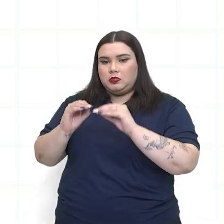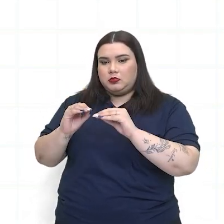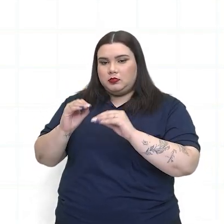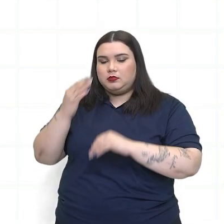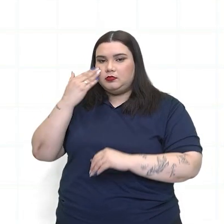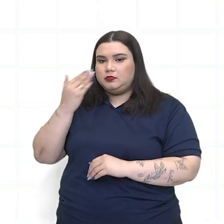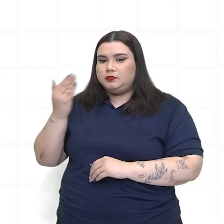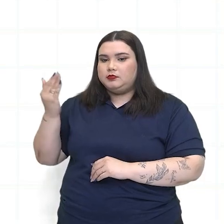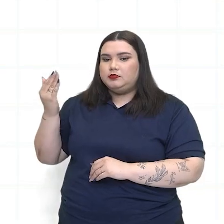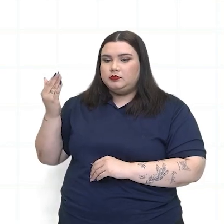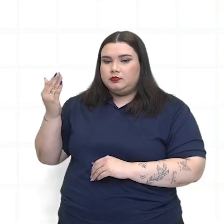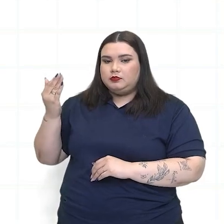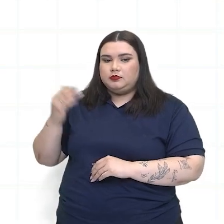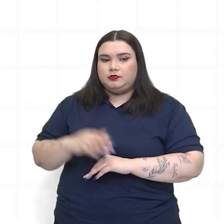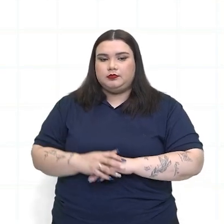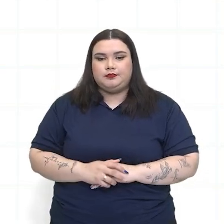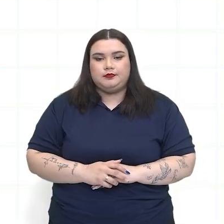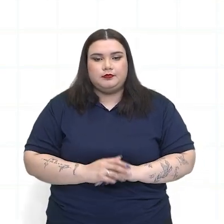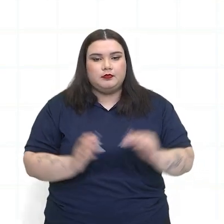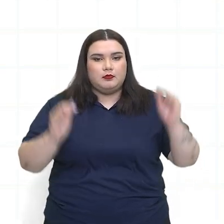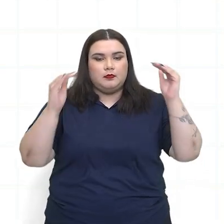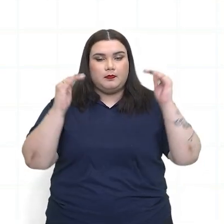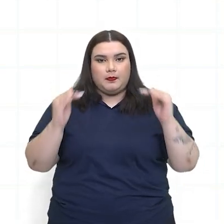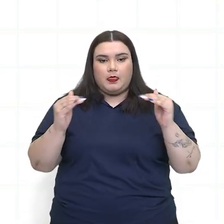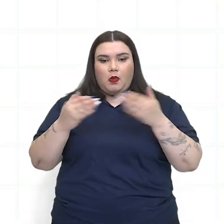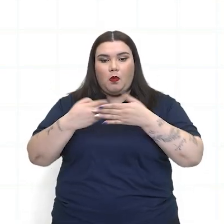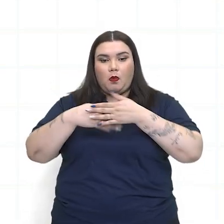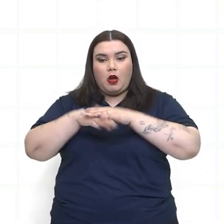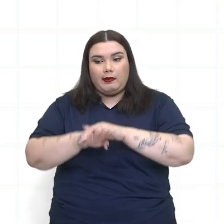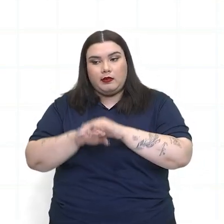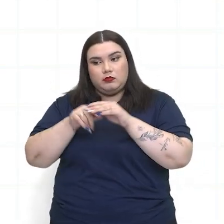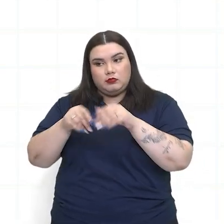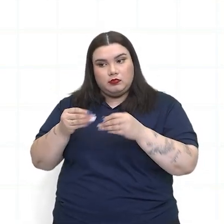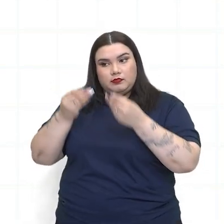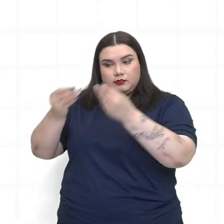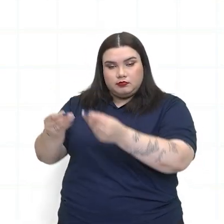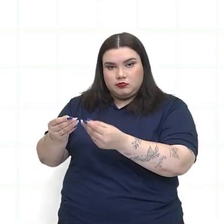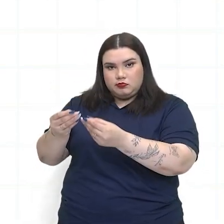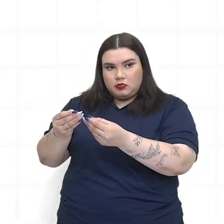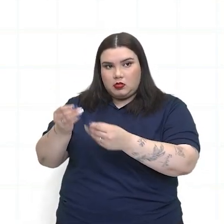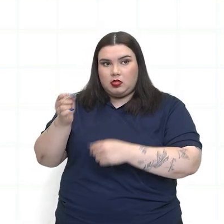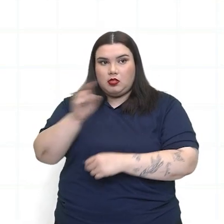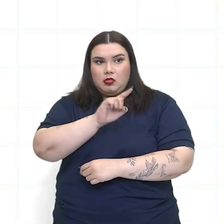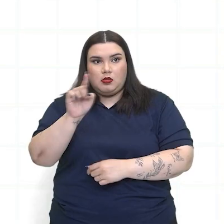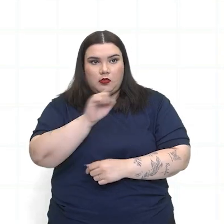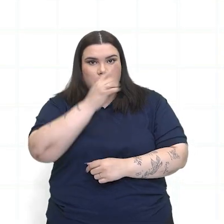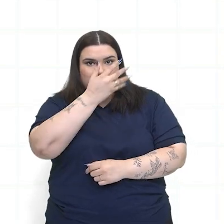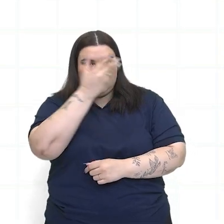aqui. Aí, guardei isso para você, não se esqueça, certo?